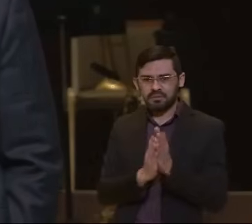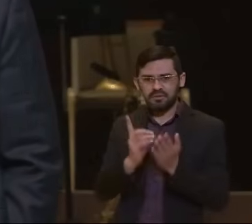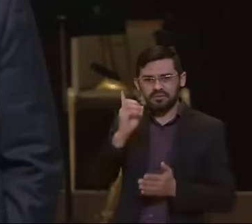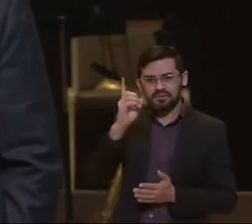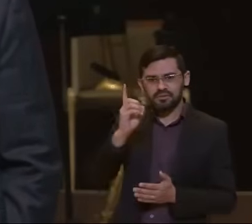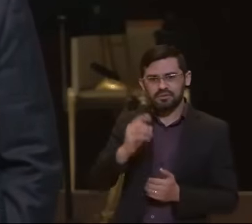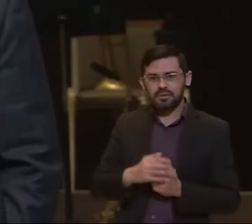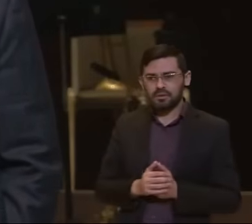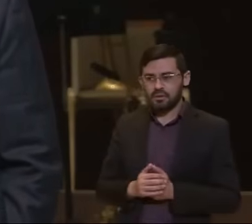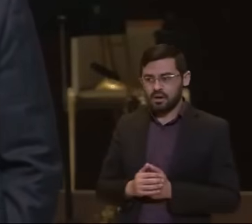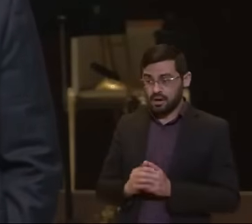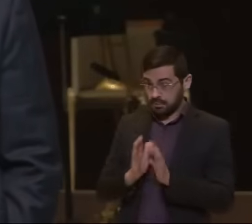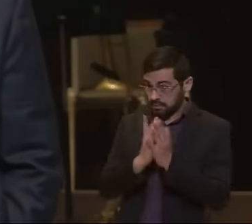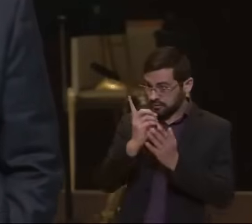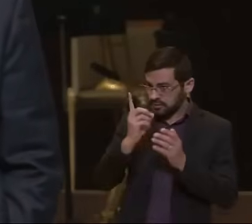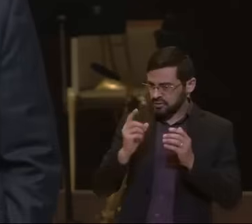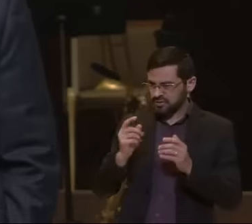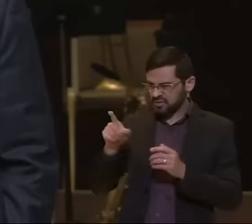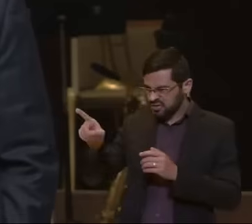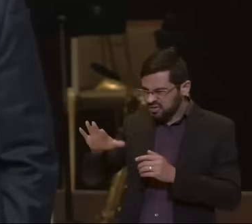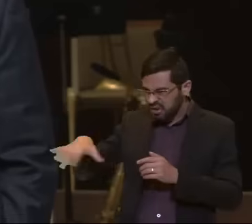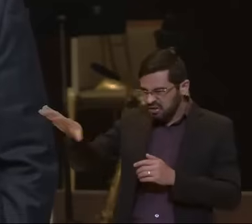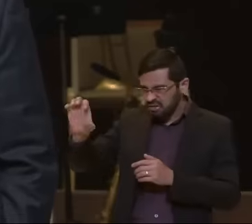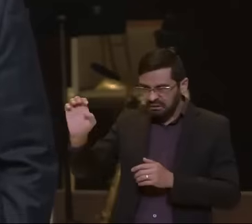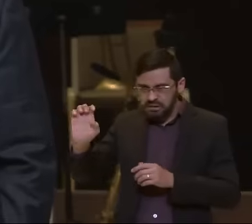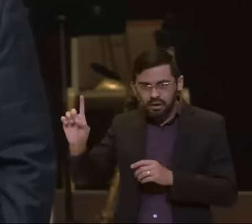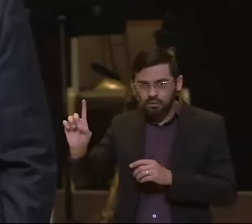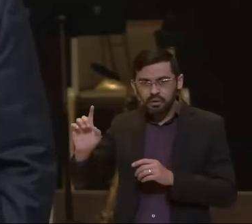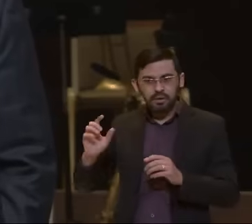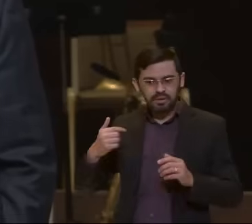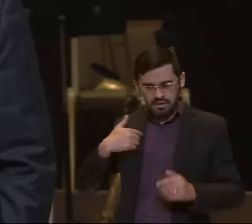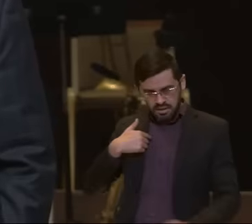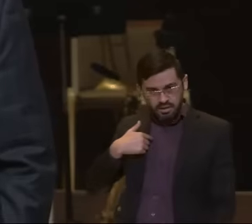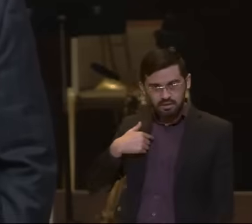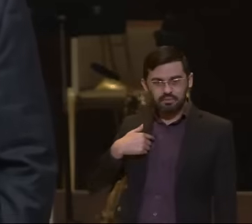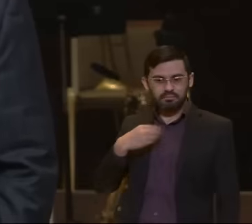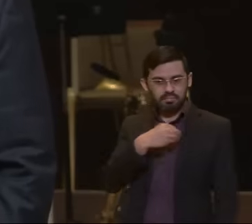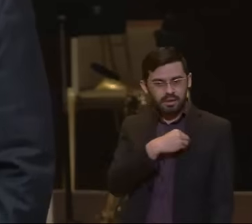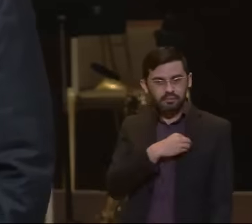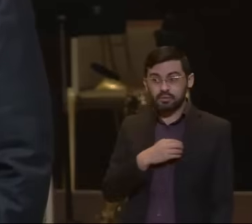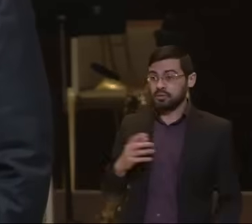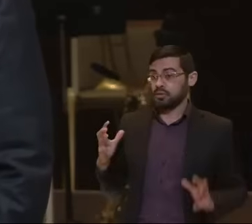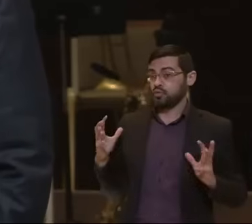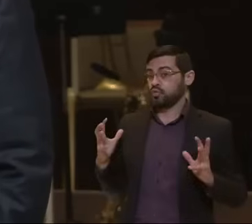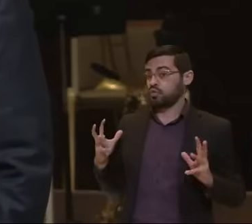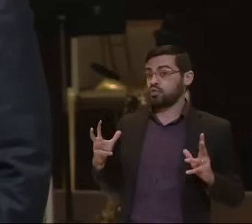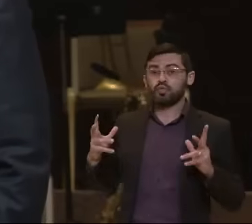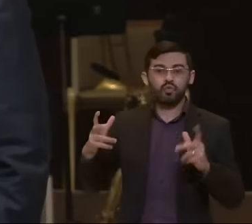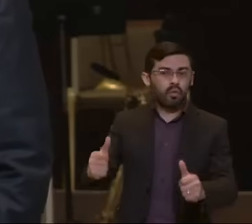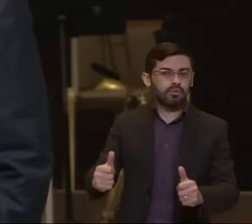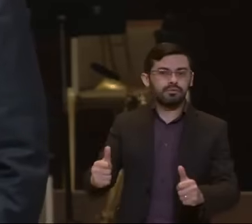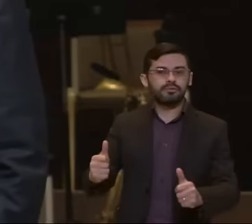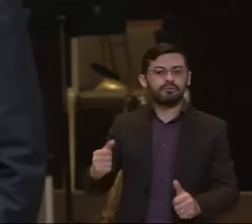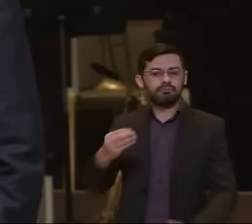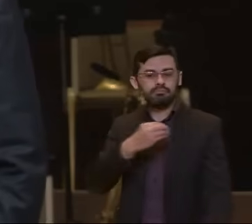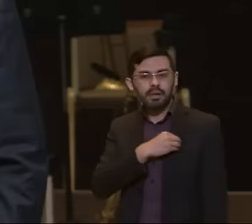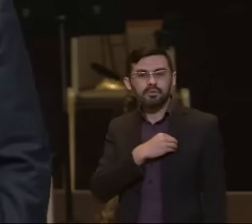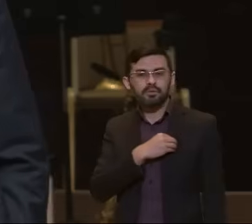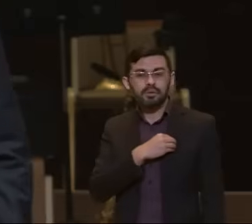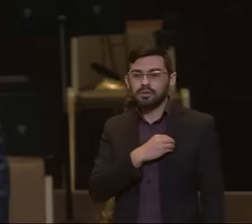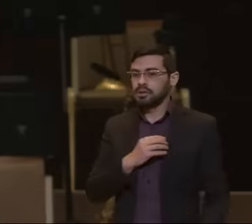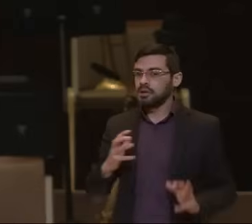Evangelho. O Evangelho não diz que vocês são pecadores, ele diz que eu sou pecador e todos são pecadores, e todos